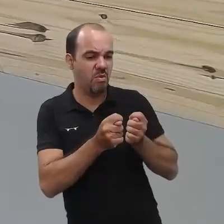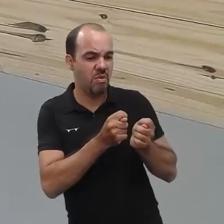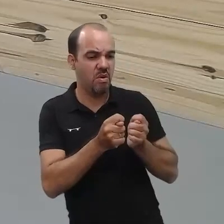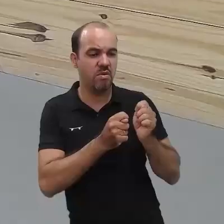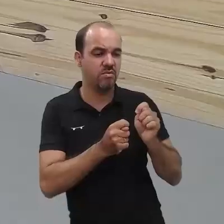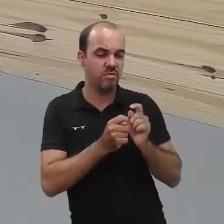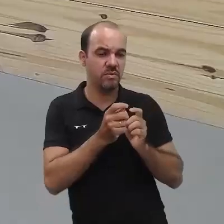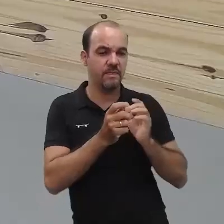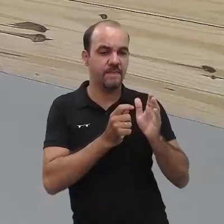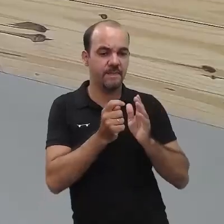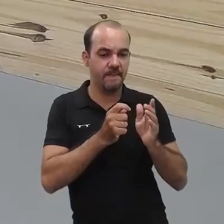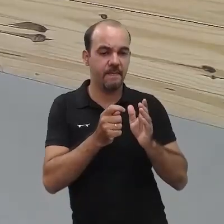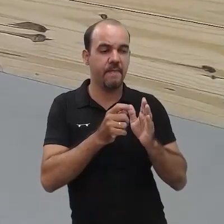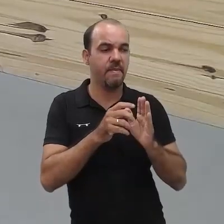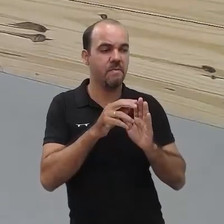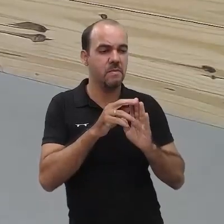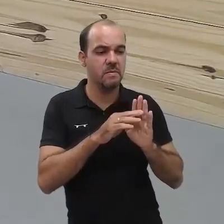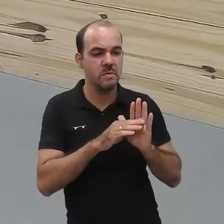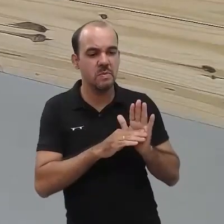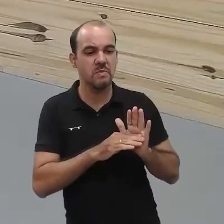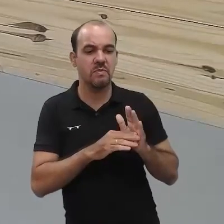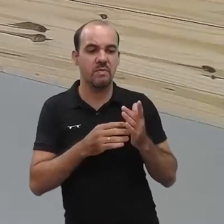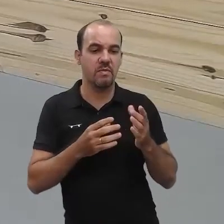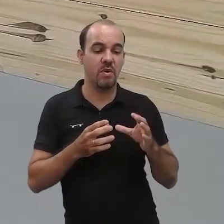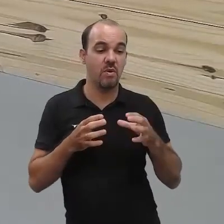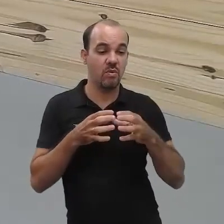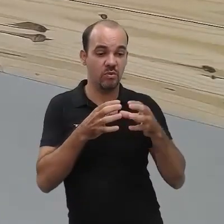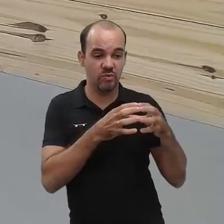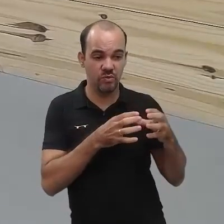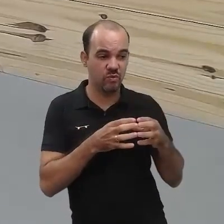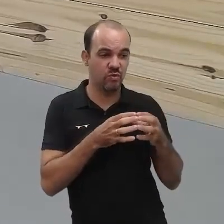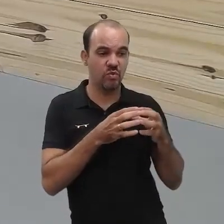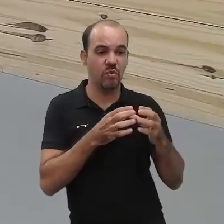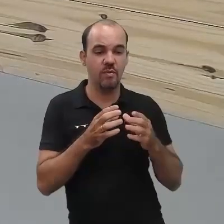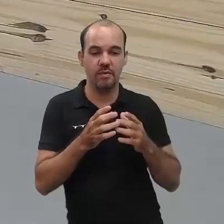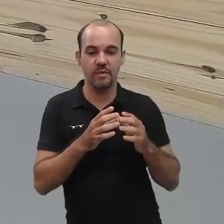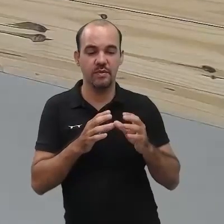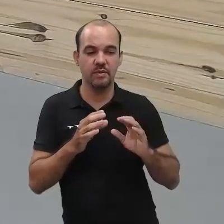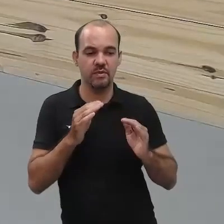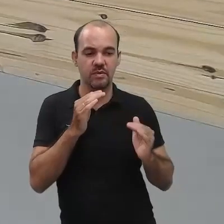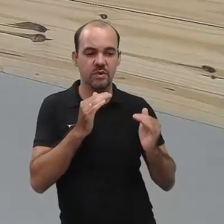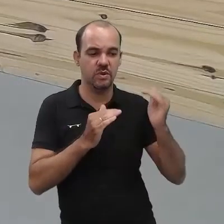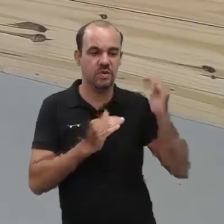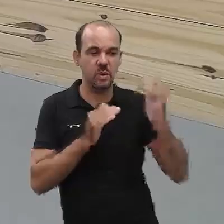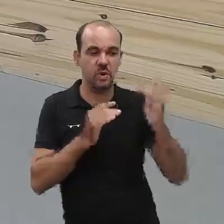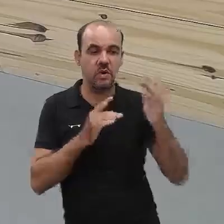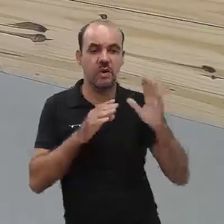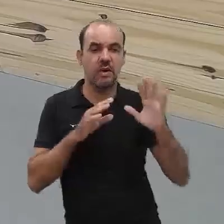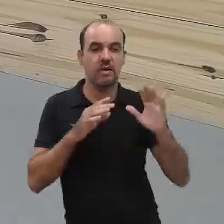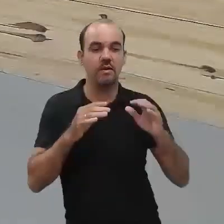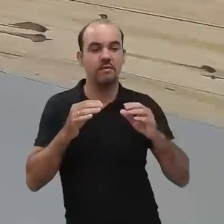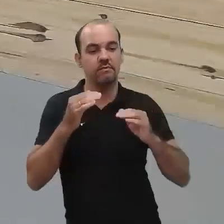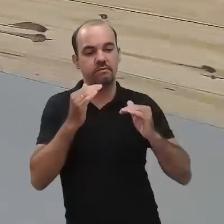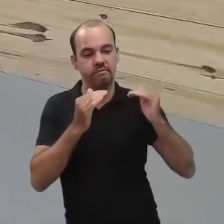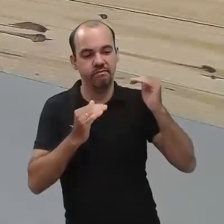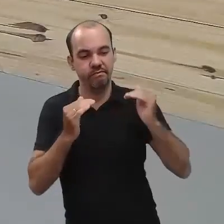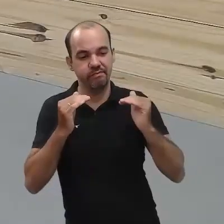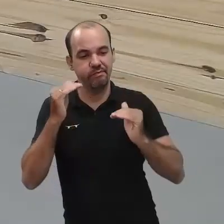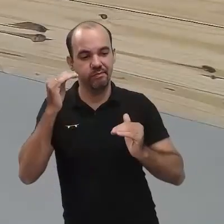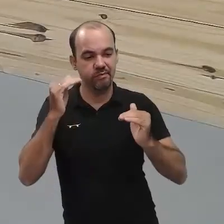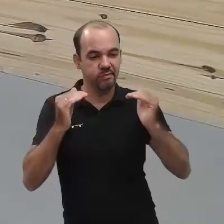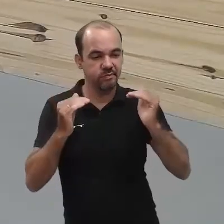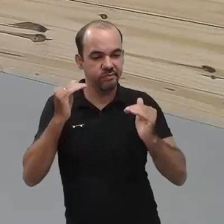a manutenção do status quo dos grupos sociais dominantes não fosse colocada em risco e garantir a perpetuação